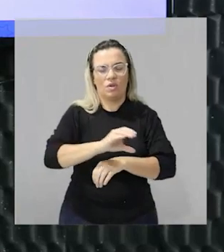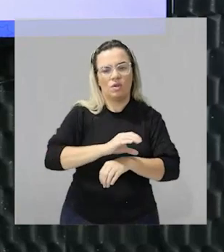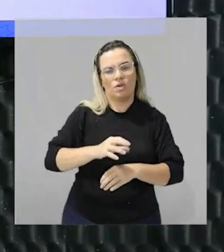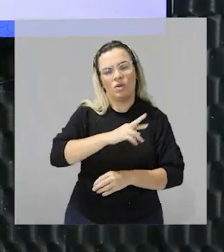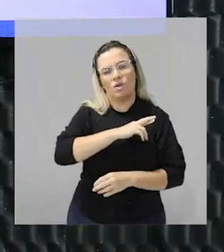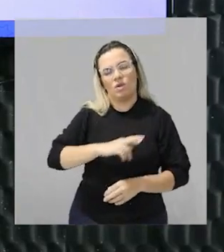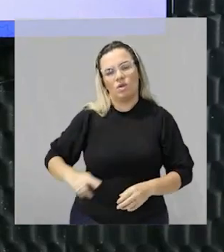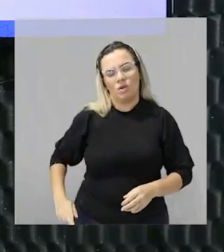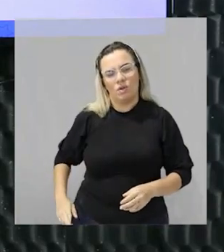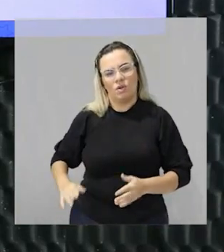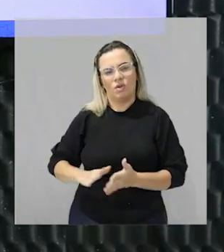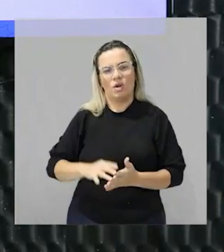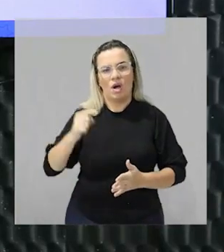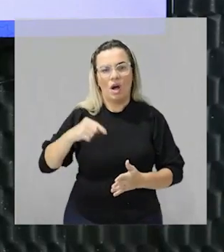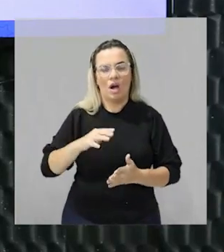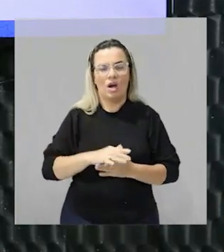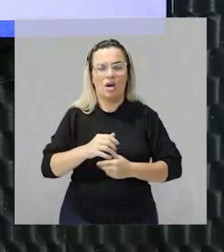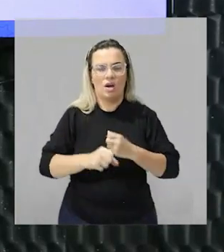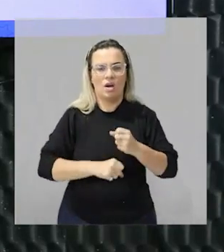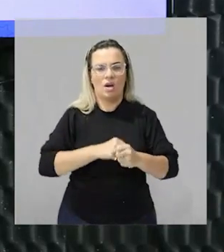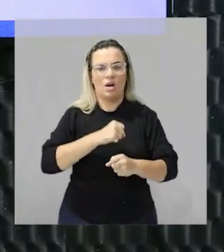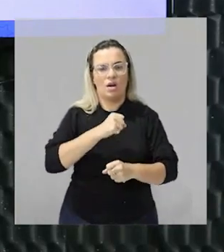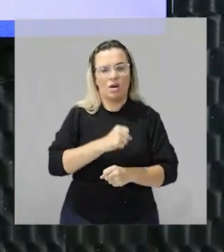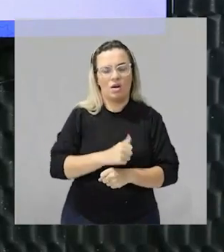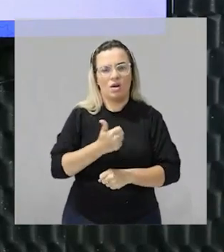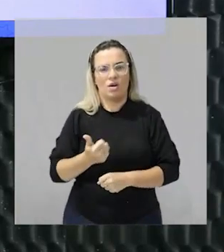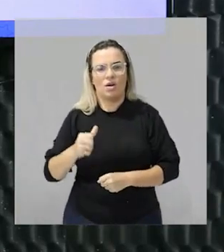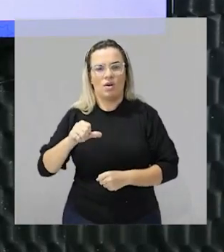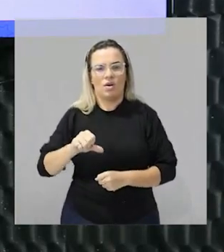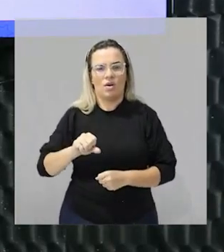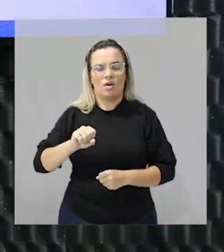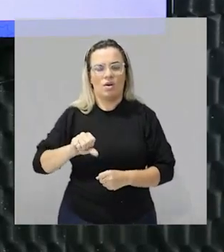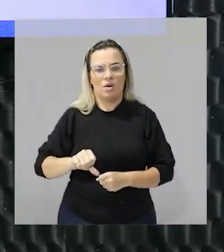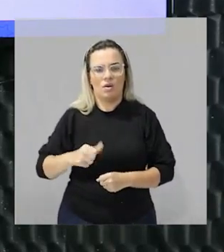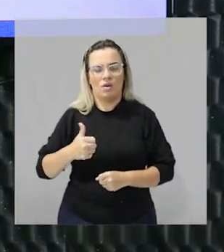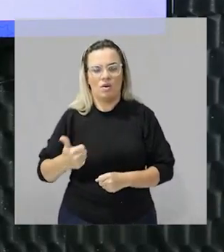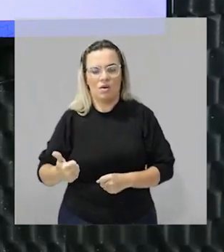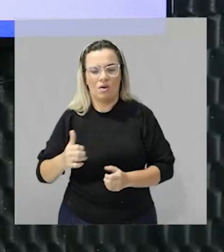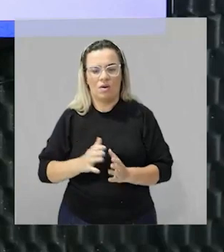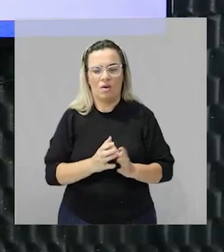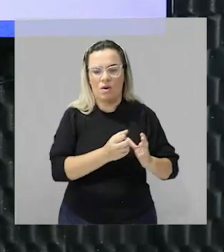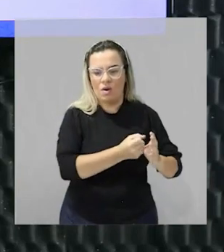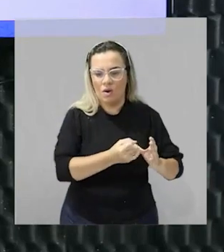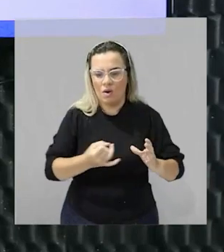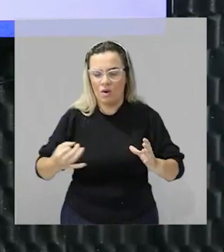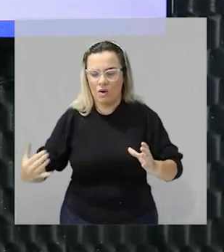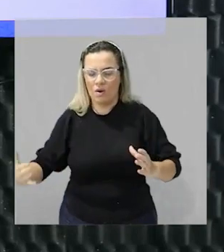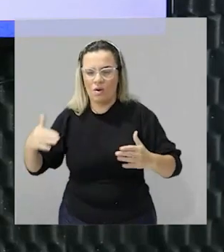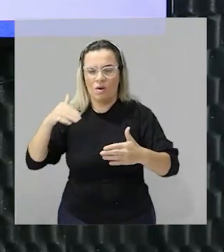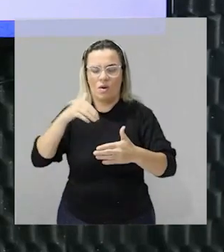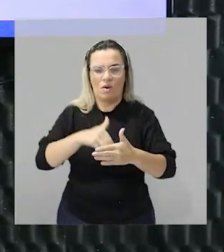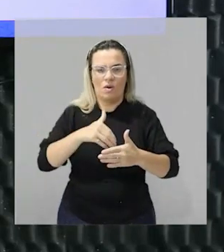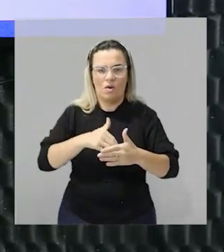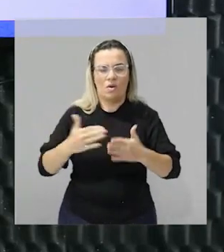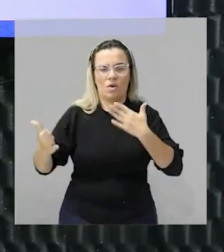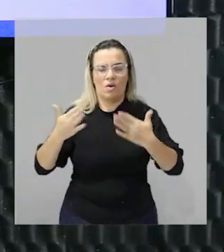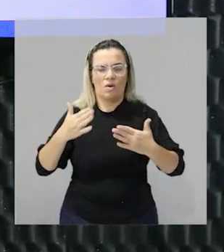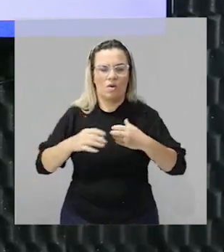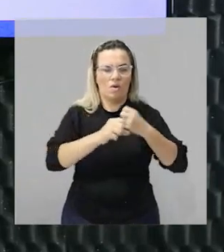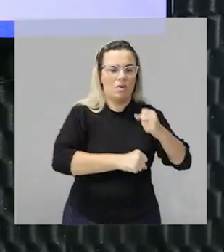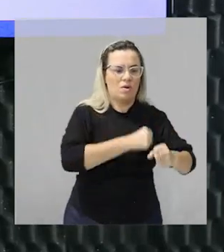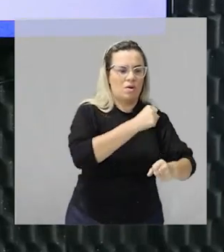A Constituição de 1891, apesar dela ter aumentado o número de eleitores, e aumentou, se comparado à Constituição